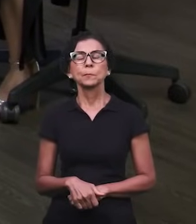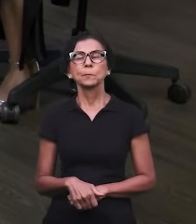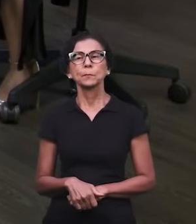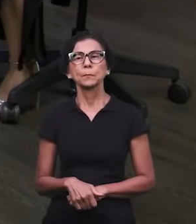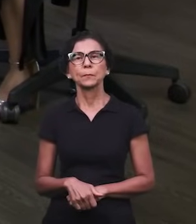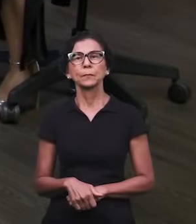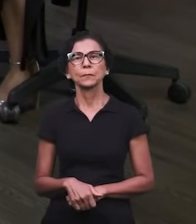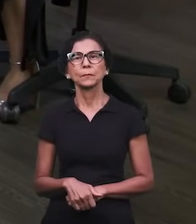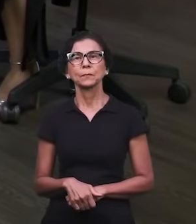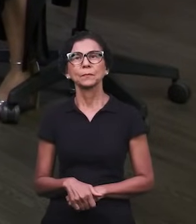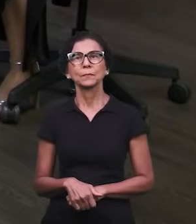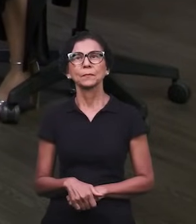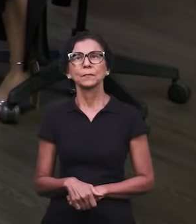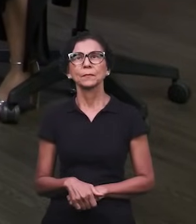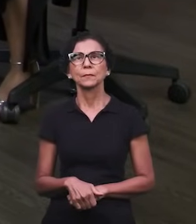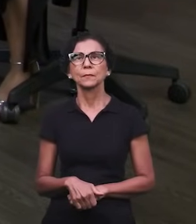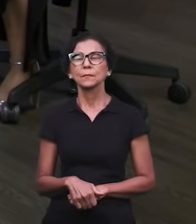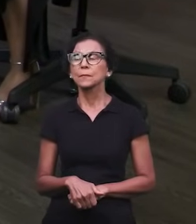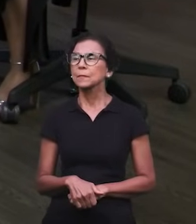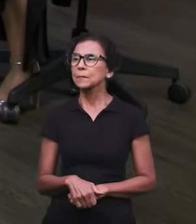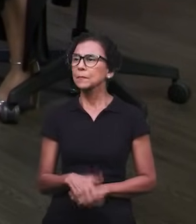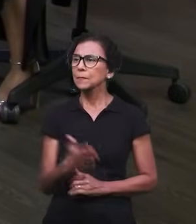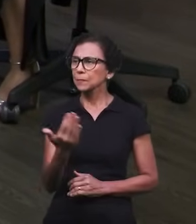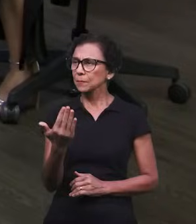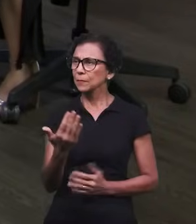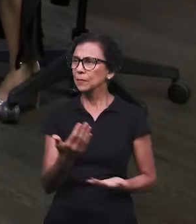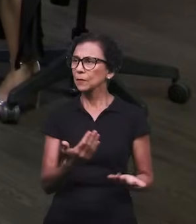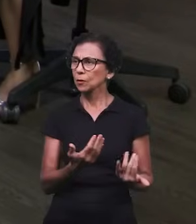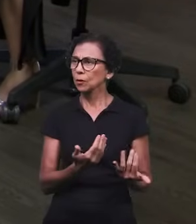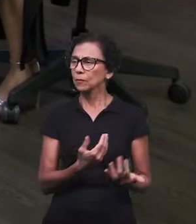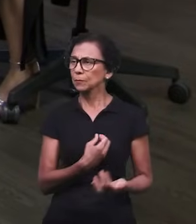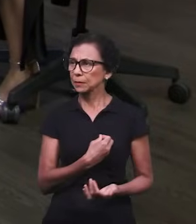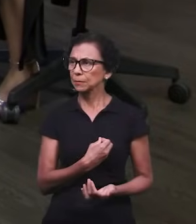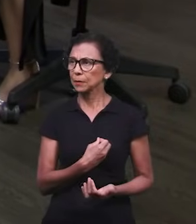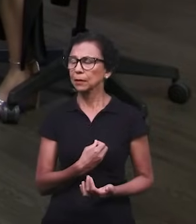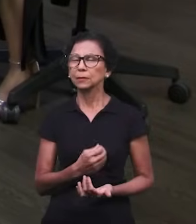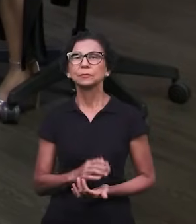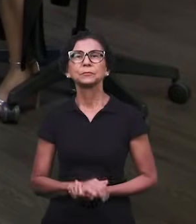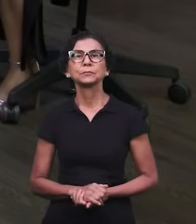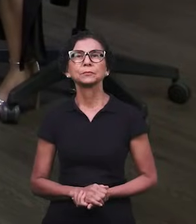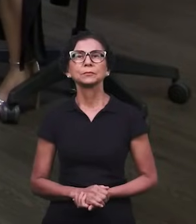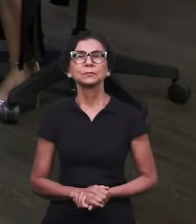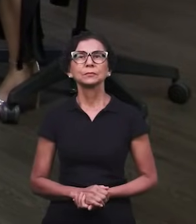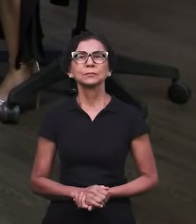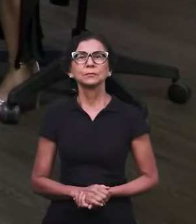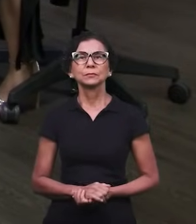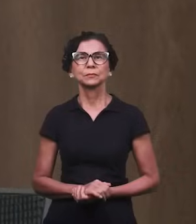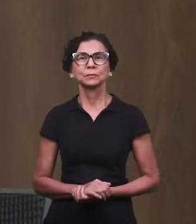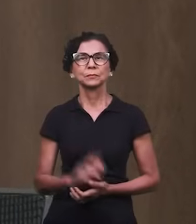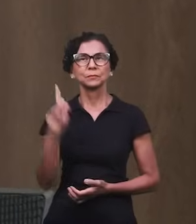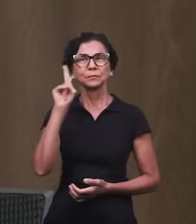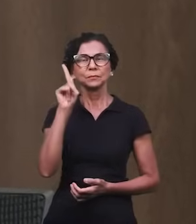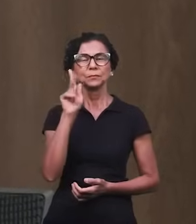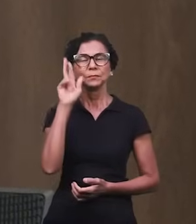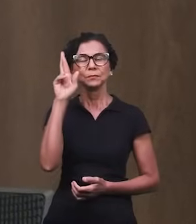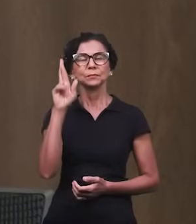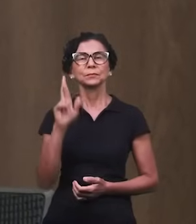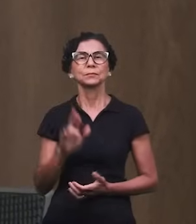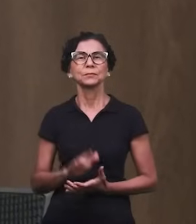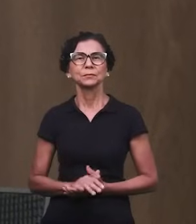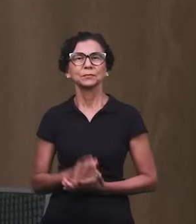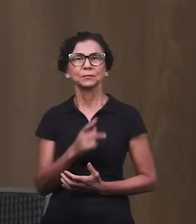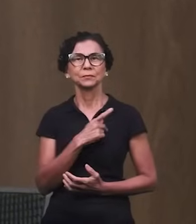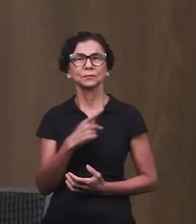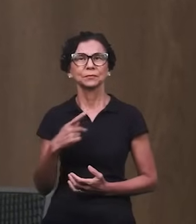bem. Temos mais participação dos jovens? Ainda falta uma jovem que está aqui? Isso. Vamos lá. Pai do Senhor,